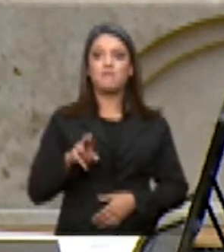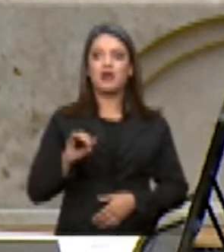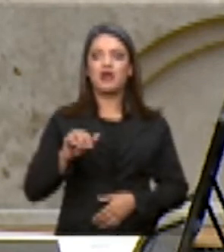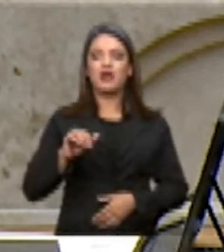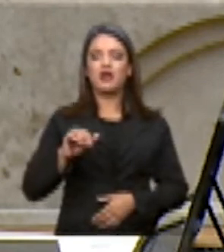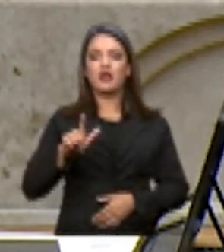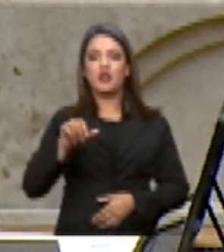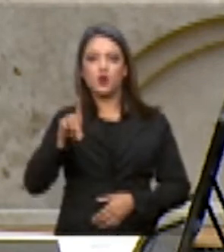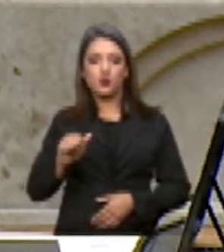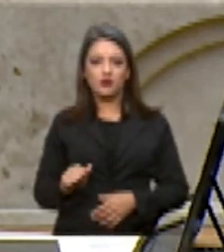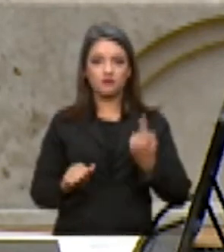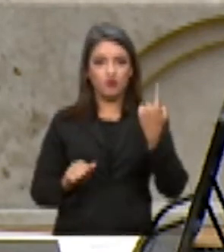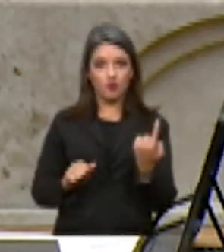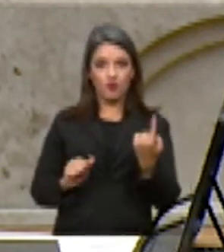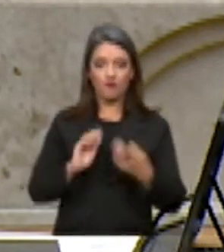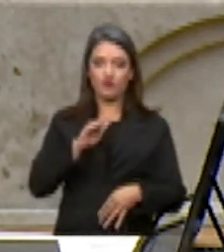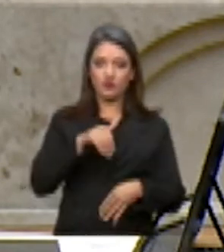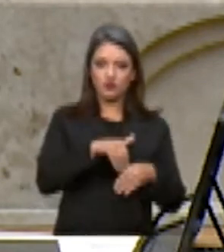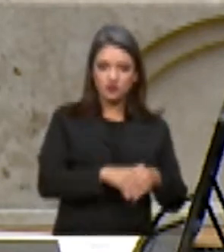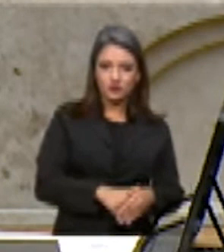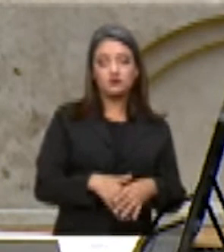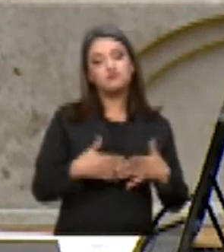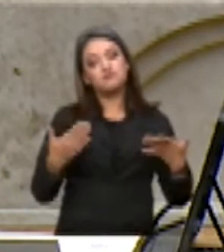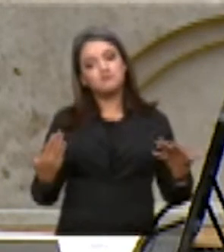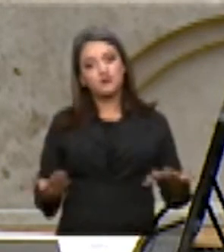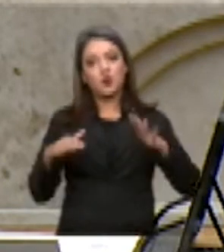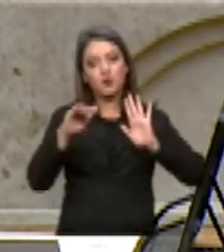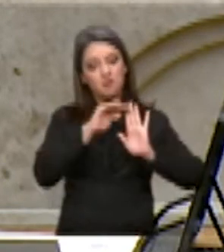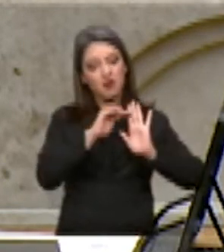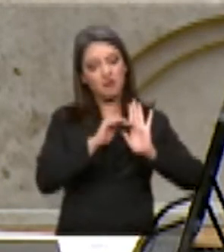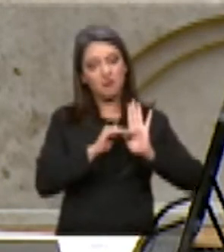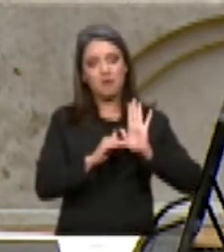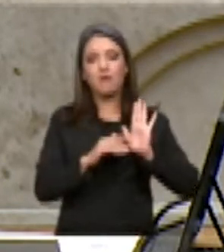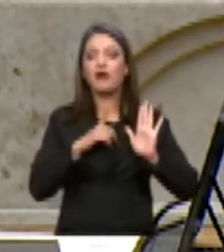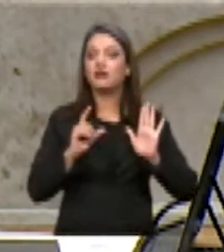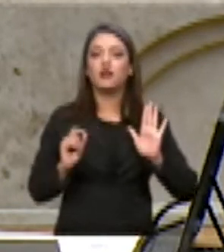Paula Ferreira, 1 voto. De sorte que a lista fica